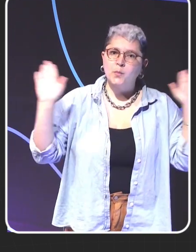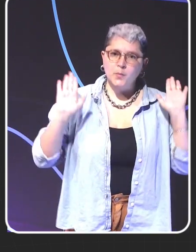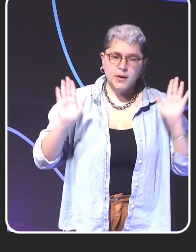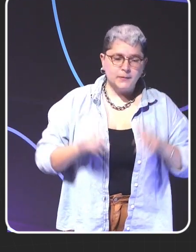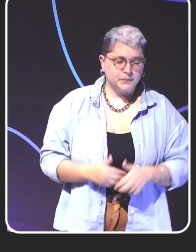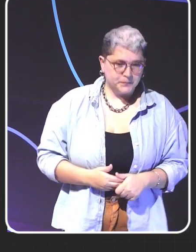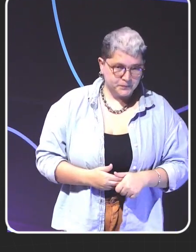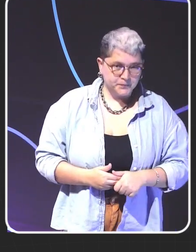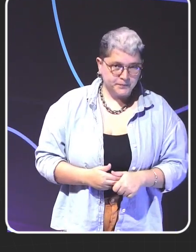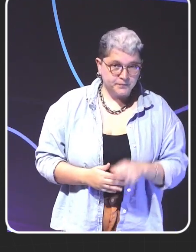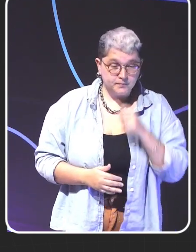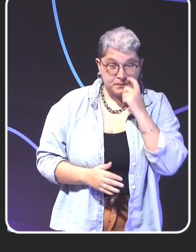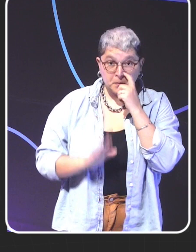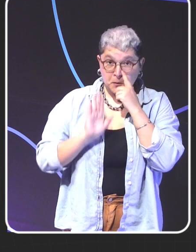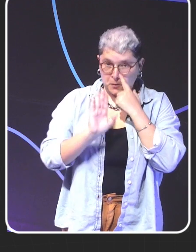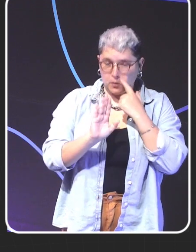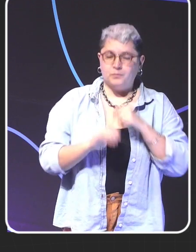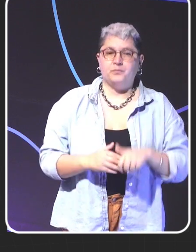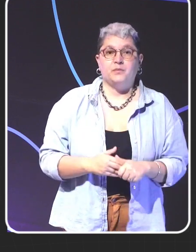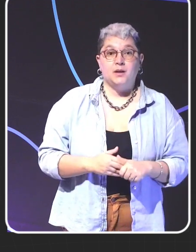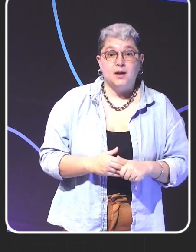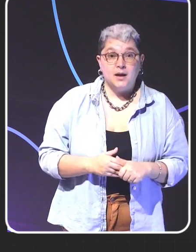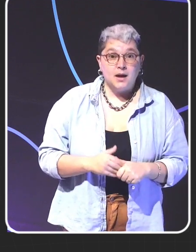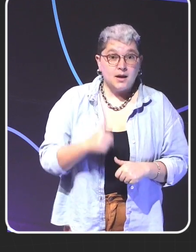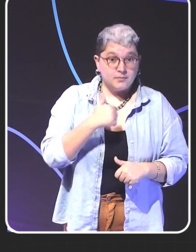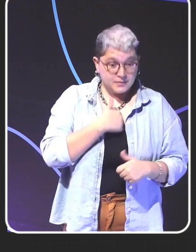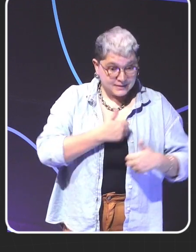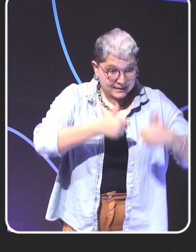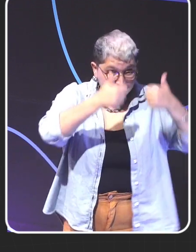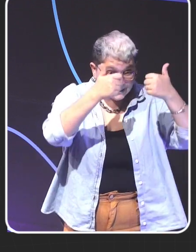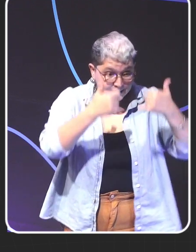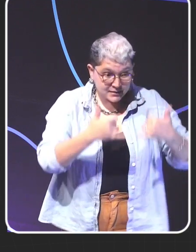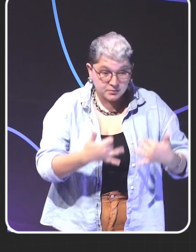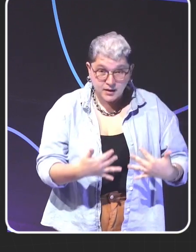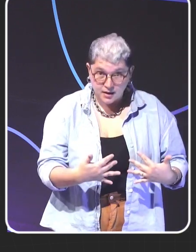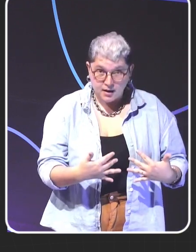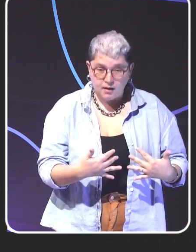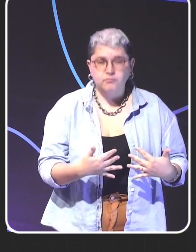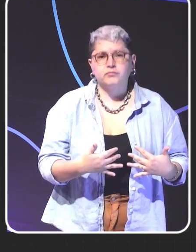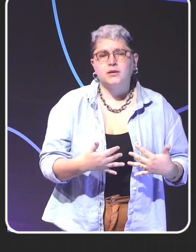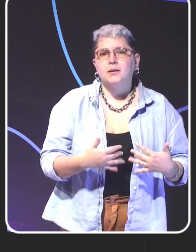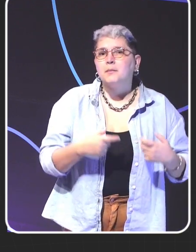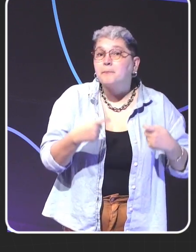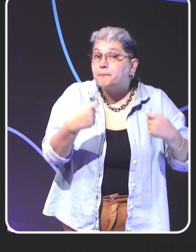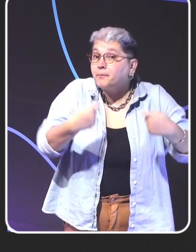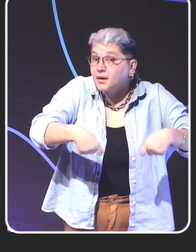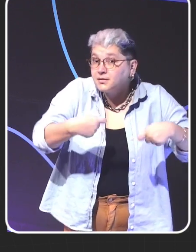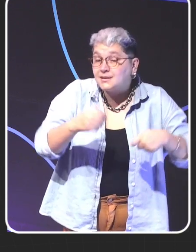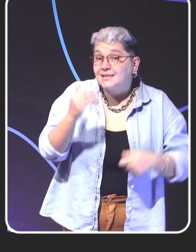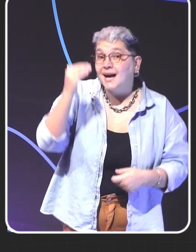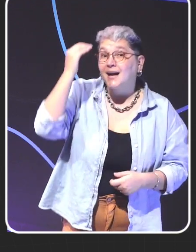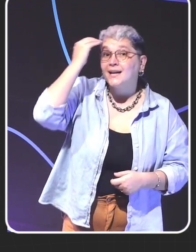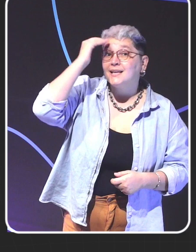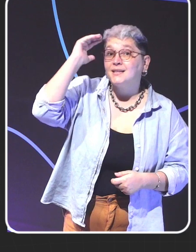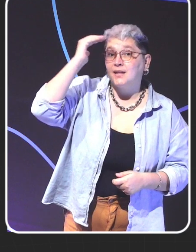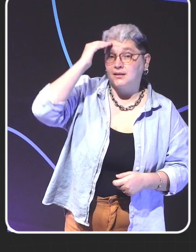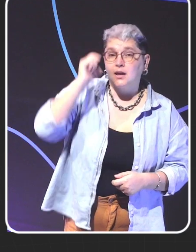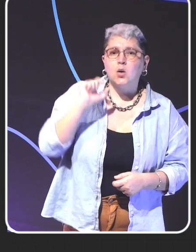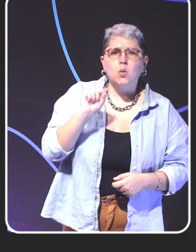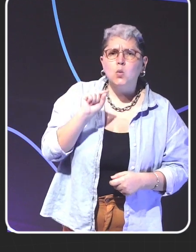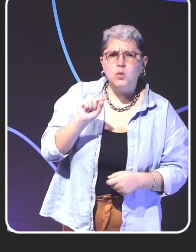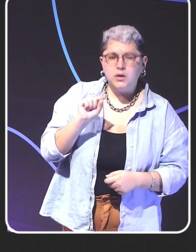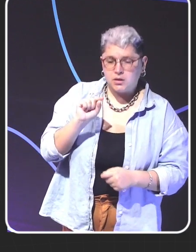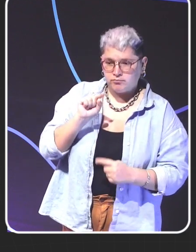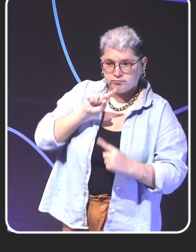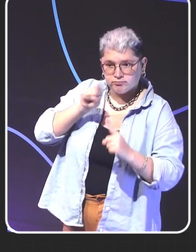Então, antes de falar sobre ser só uma camada física e digital, a gente precisa entender a abordagem social.